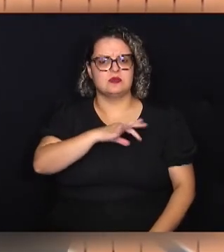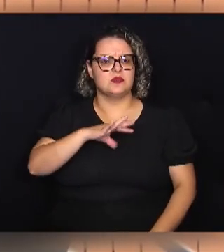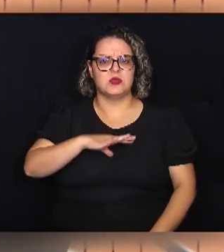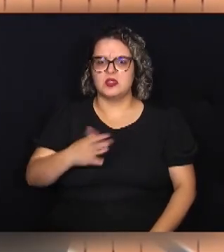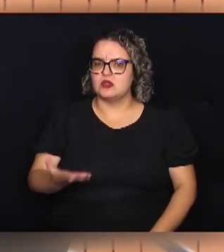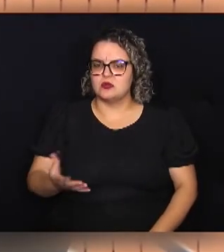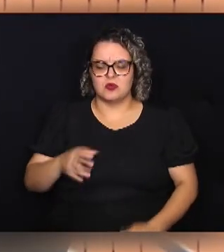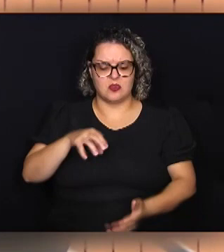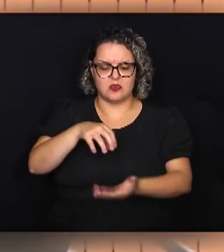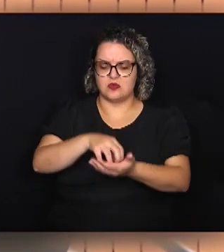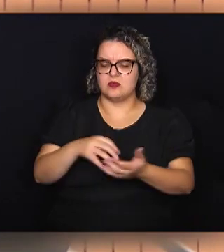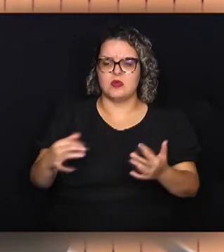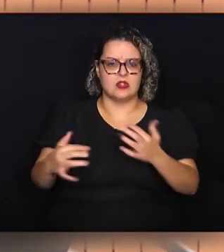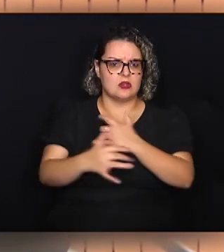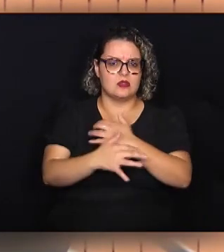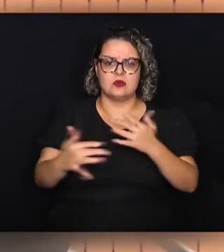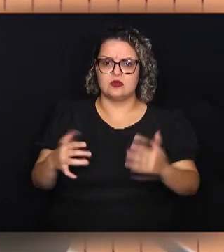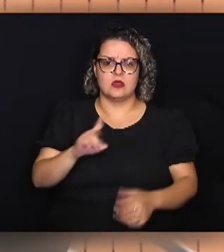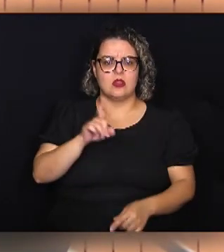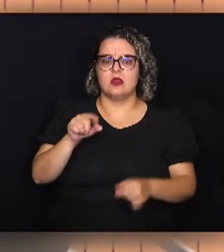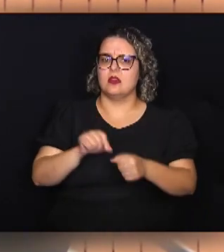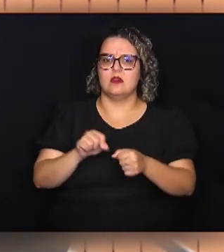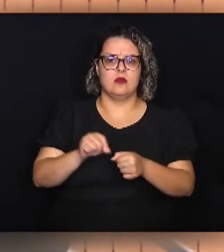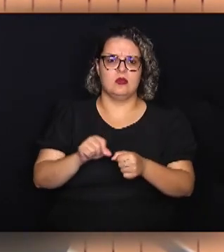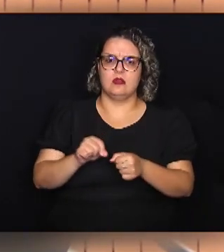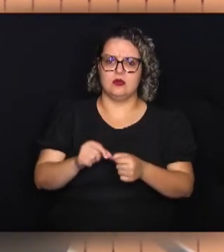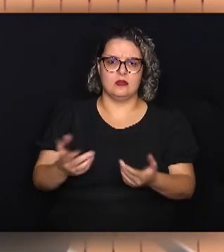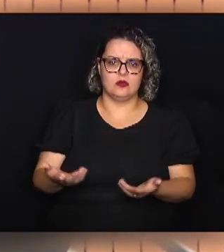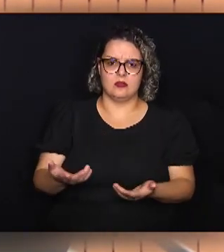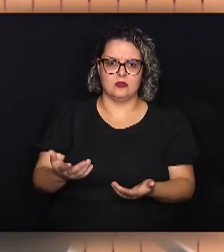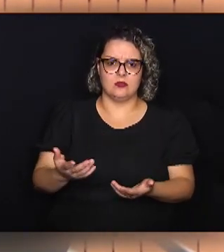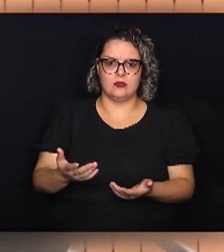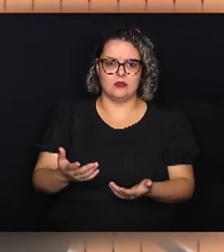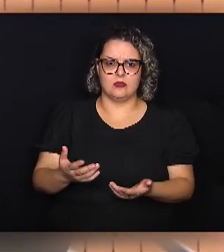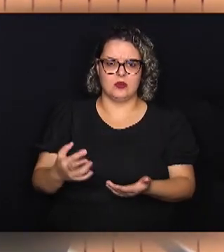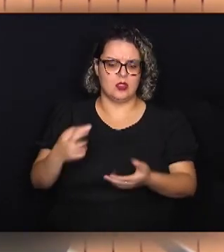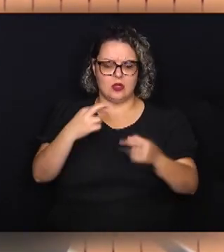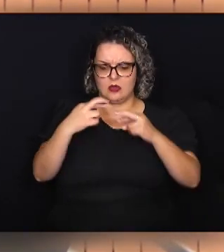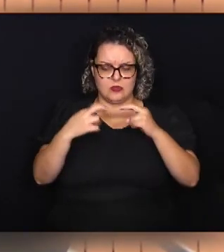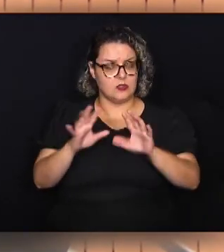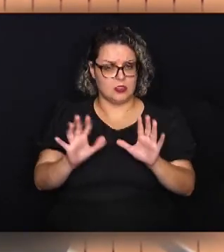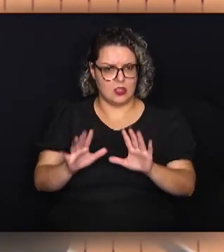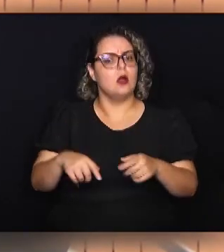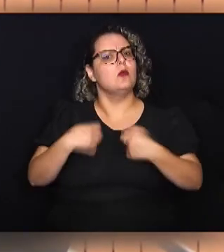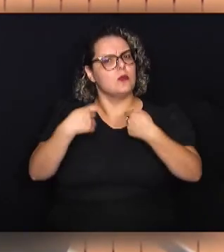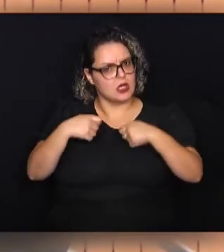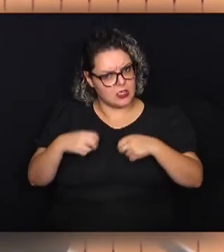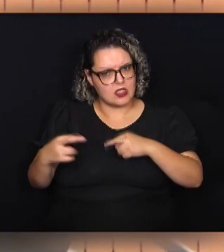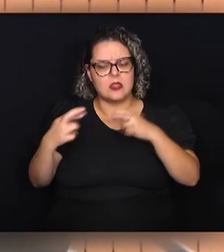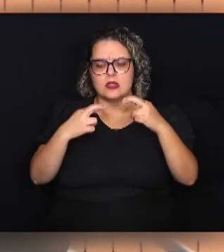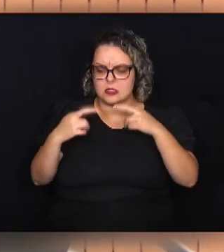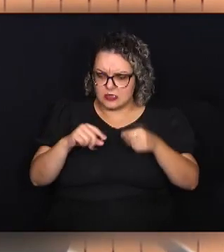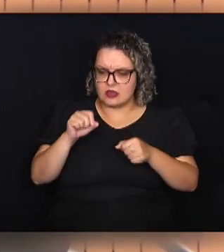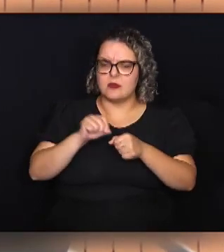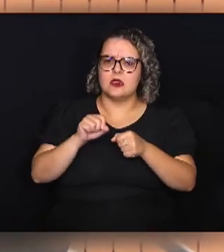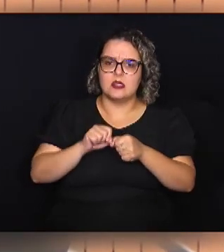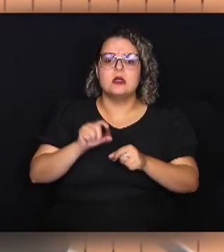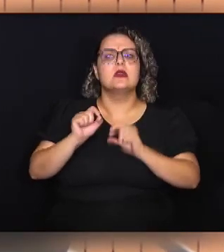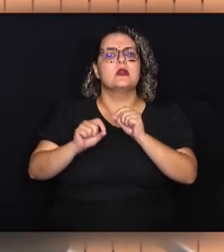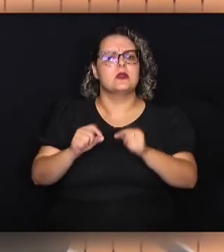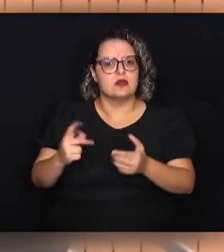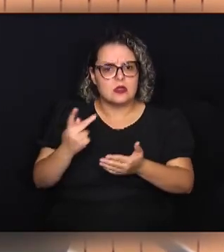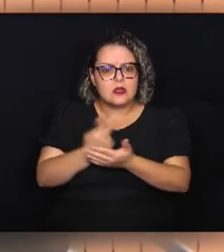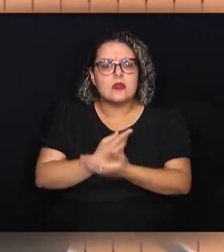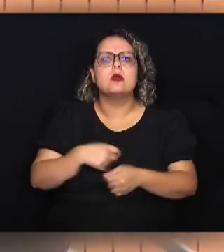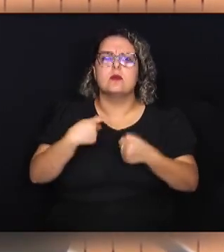ou Departamento de Urbanismo não fazerem as fiscalizações. Tem que fazer sim. Quem tiver errado tem